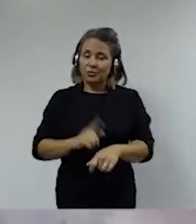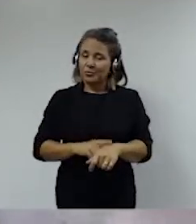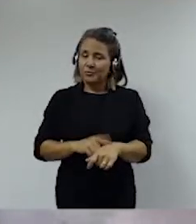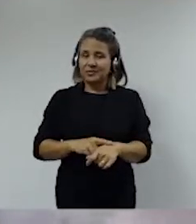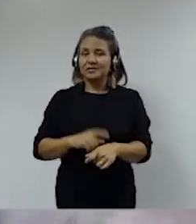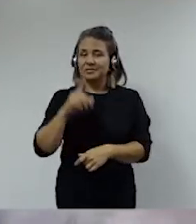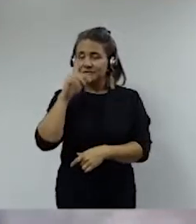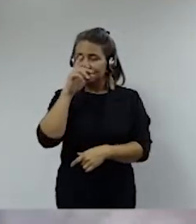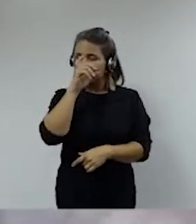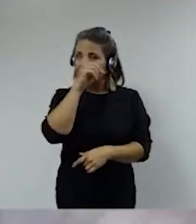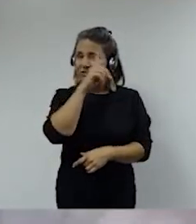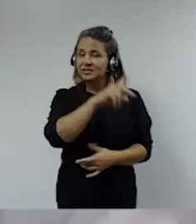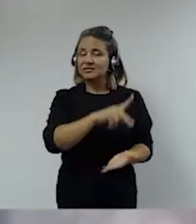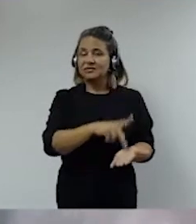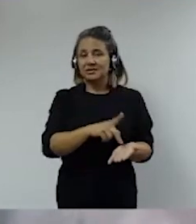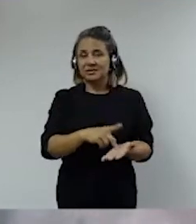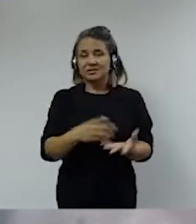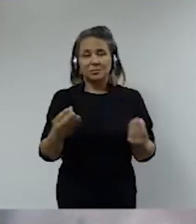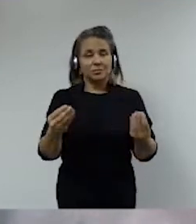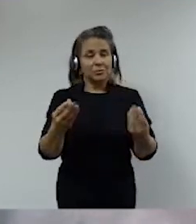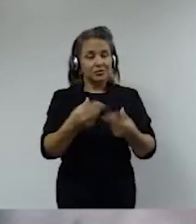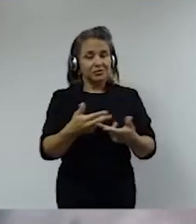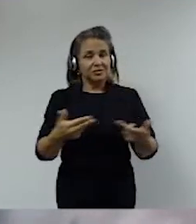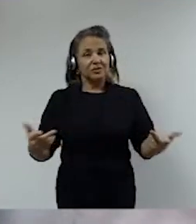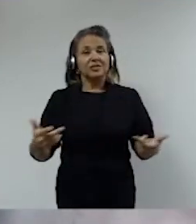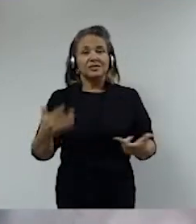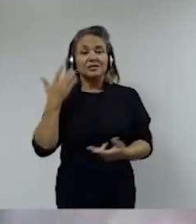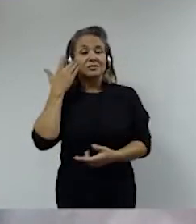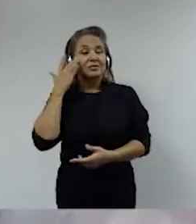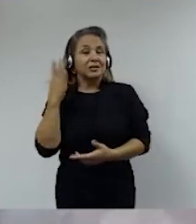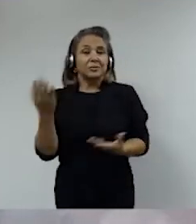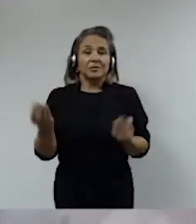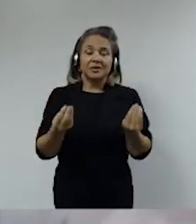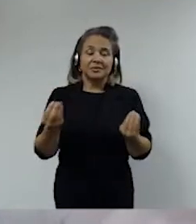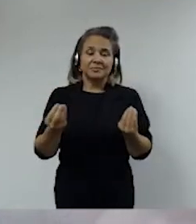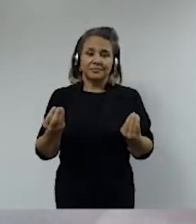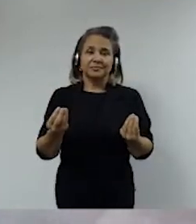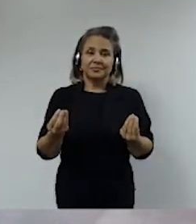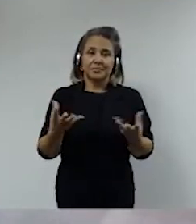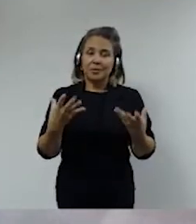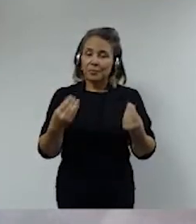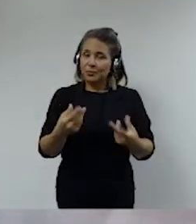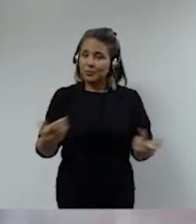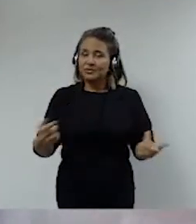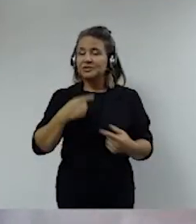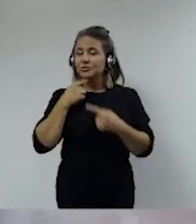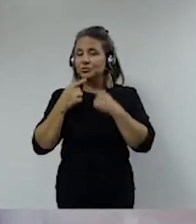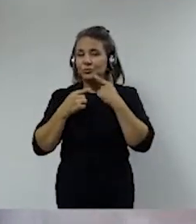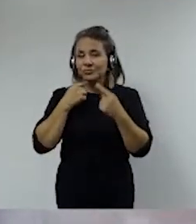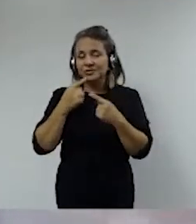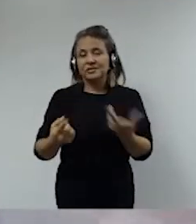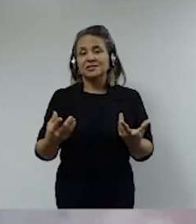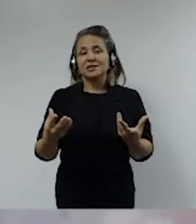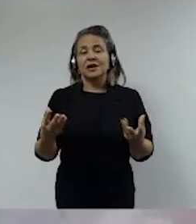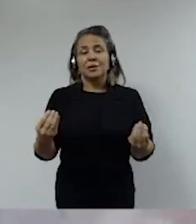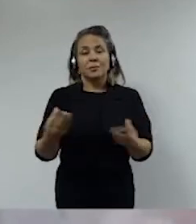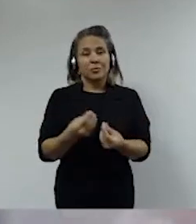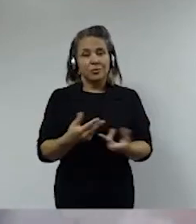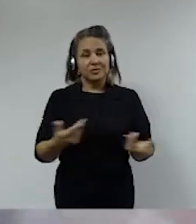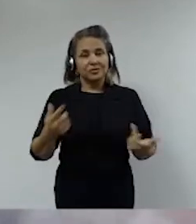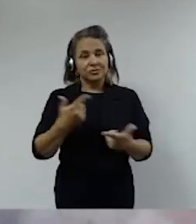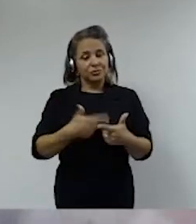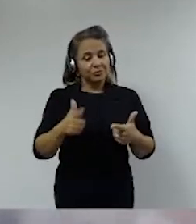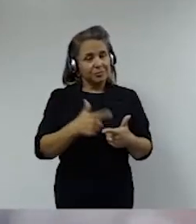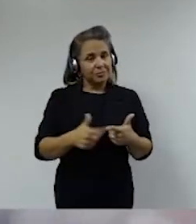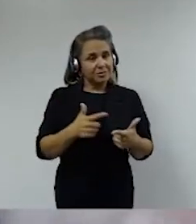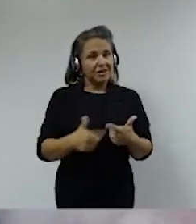bastante delicado. Muitas são as incertezas, né? Muitas são as dúvidas, muitas são os